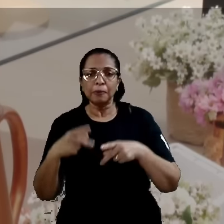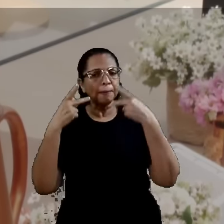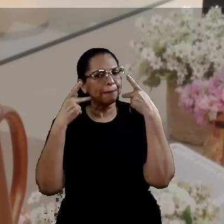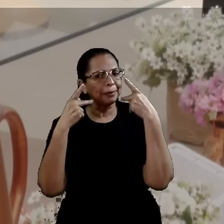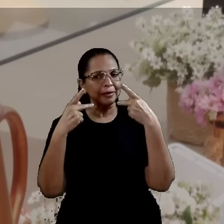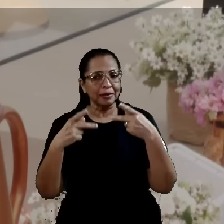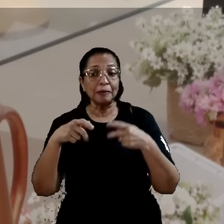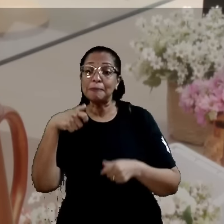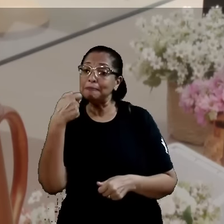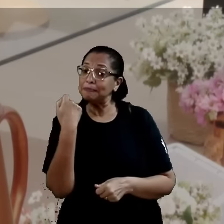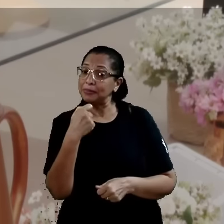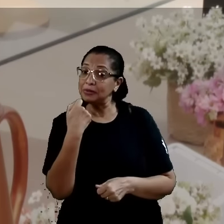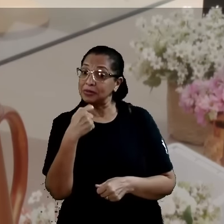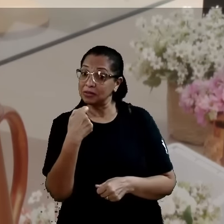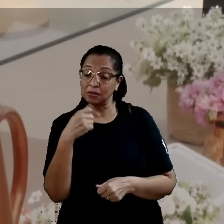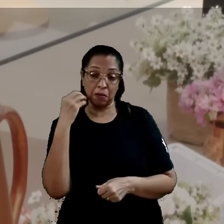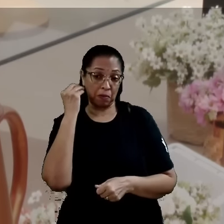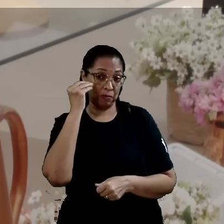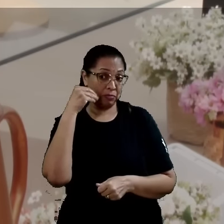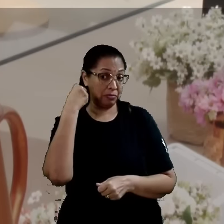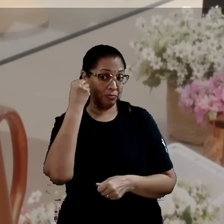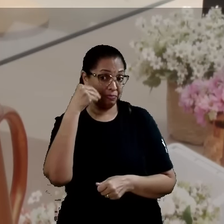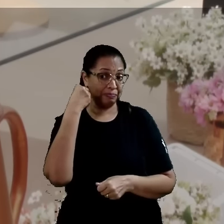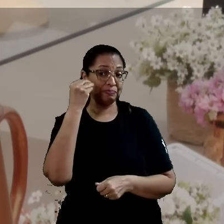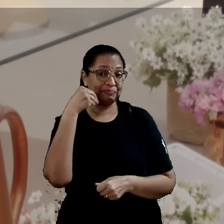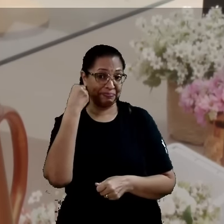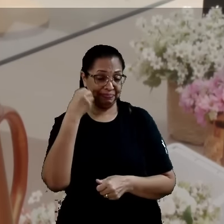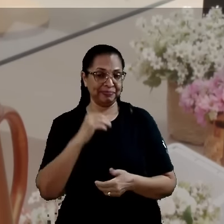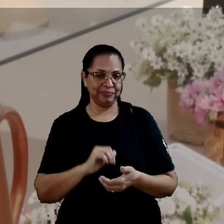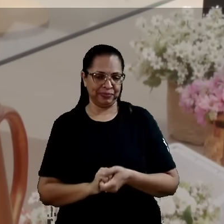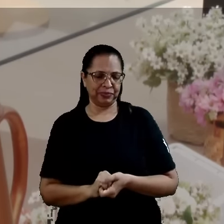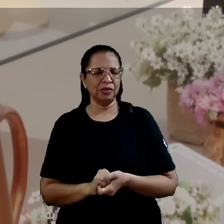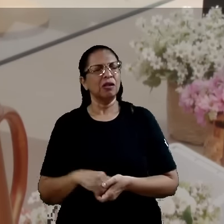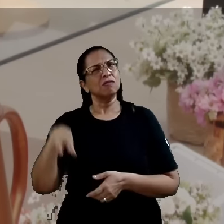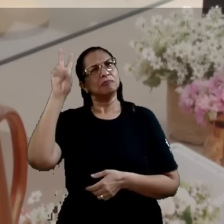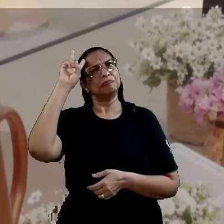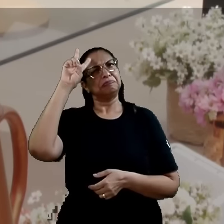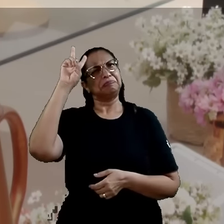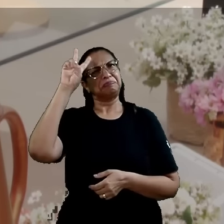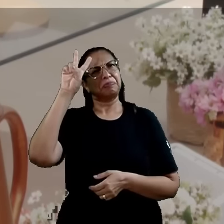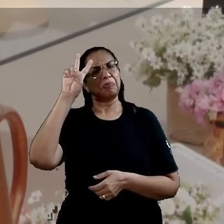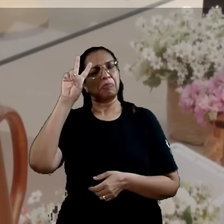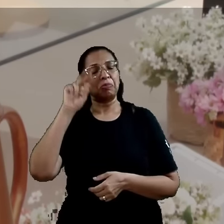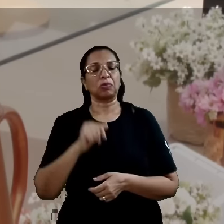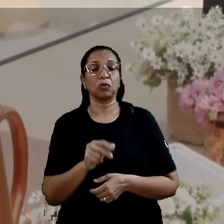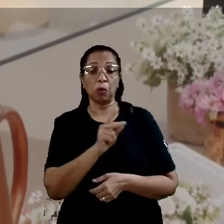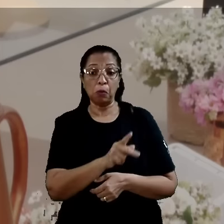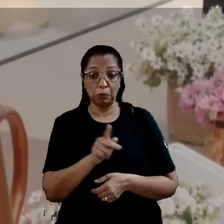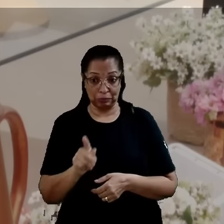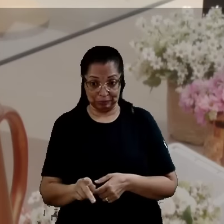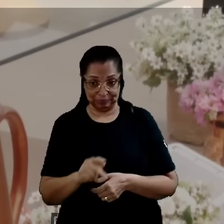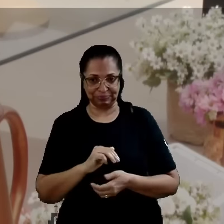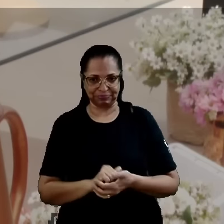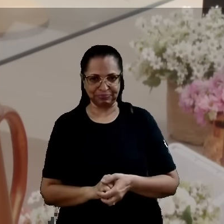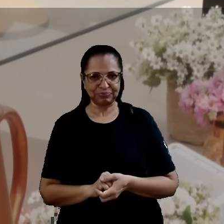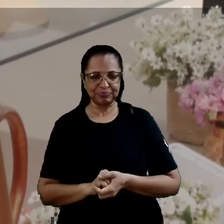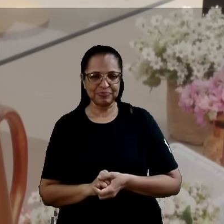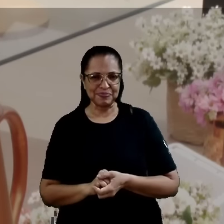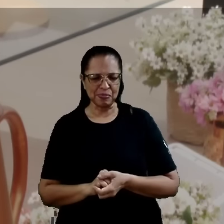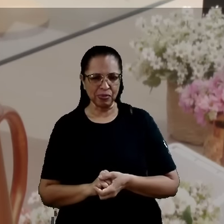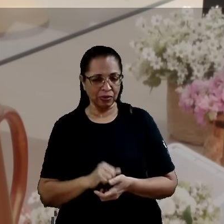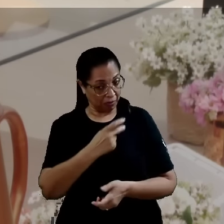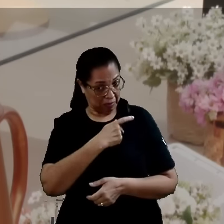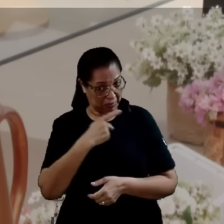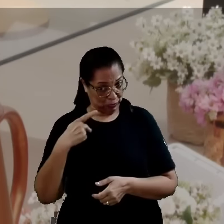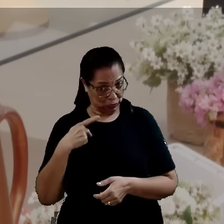que se vive Eu me recordo de um professor hoje me veio uma lembrança pastor Joaquim